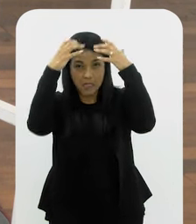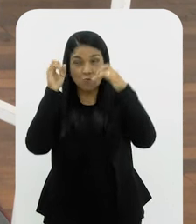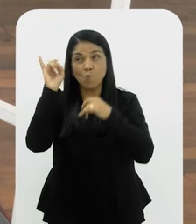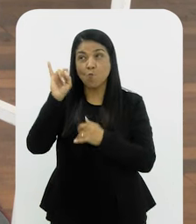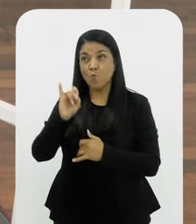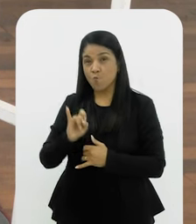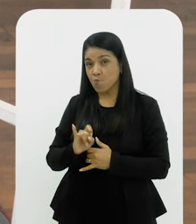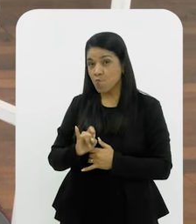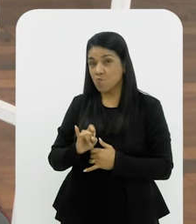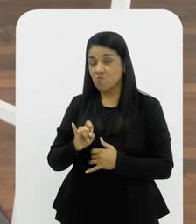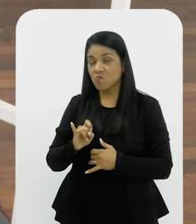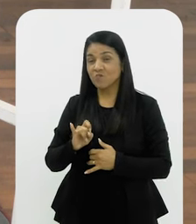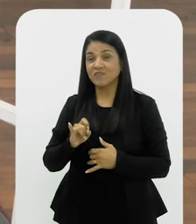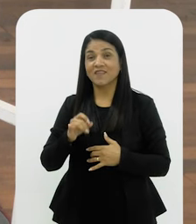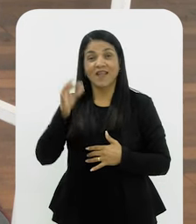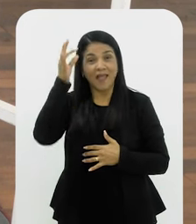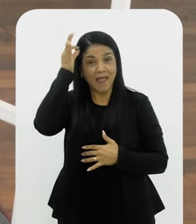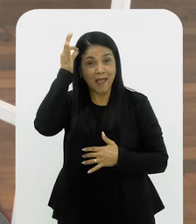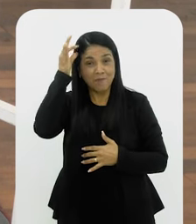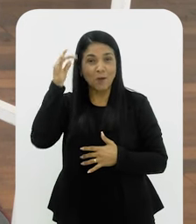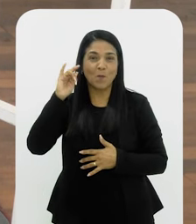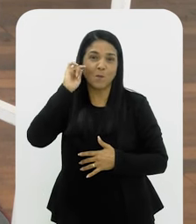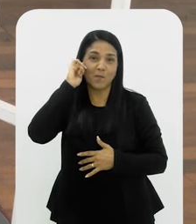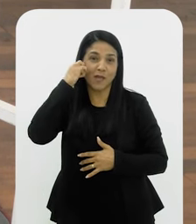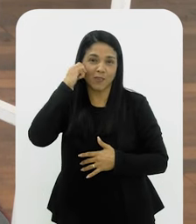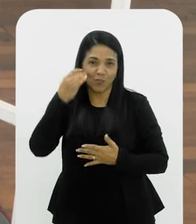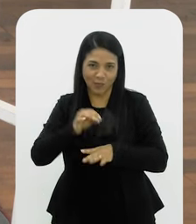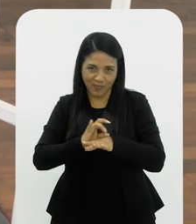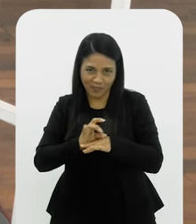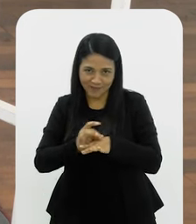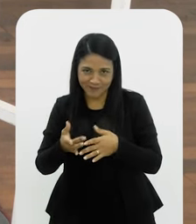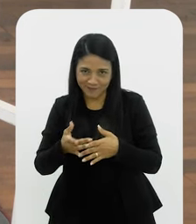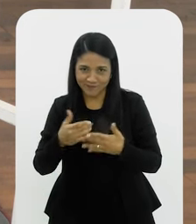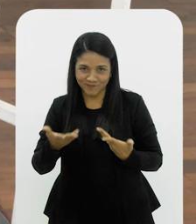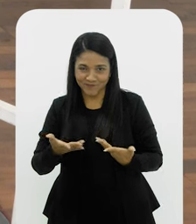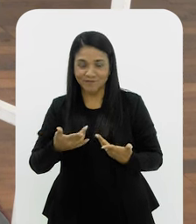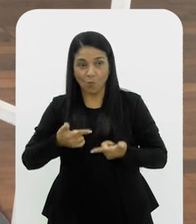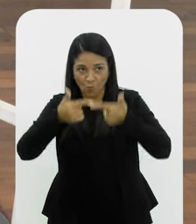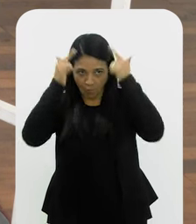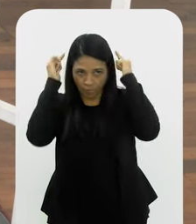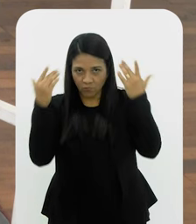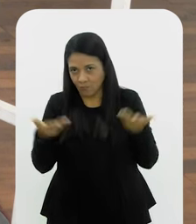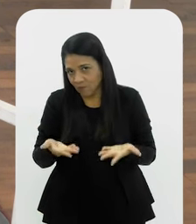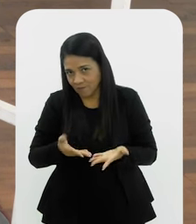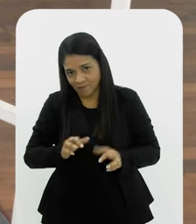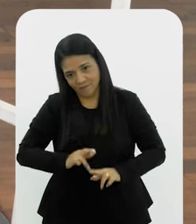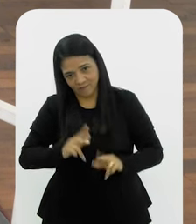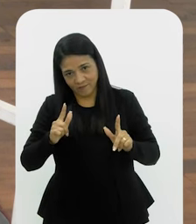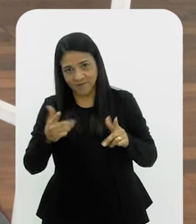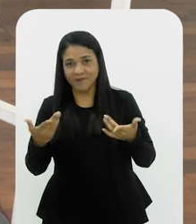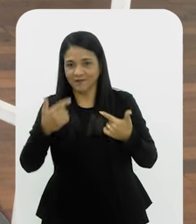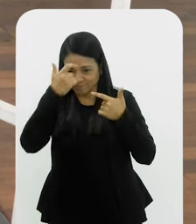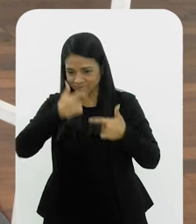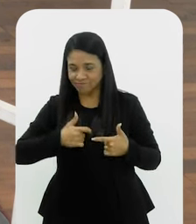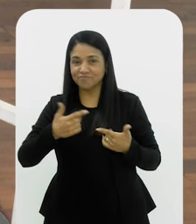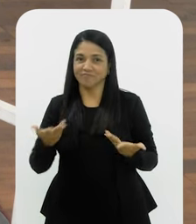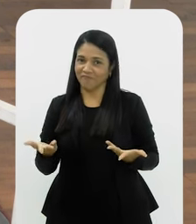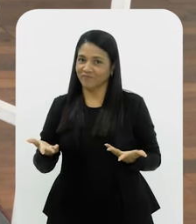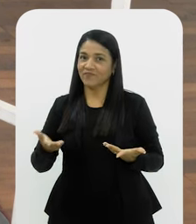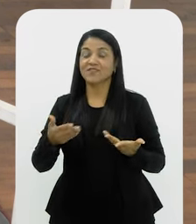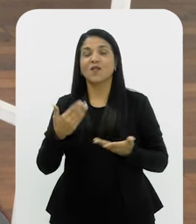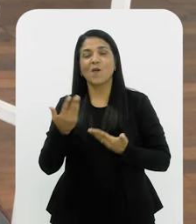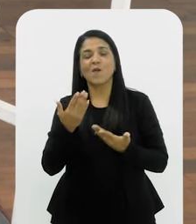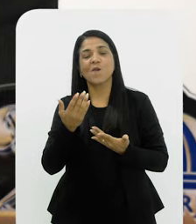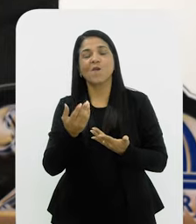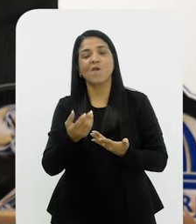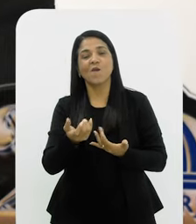E magrinho, né? E cabelo preto. Tinha essa diferença, né? Mas tudo muda. Ô, Jorge, conta aí pra gente,